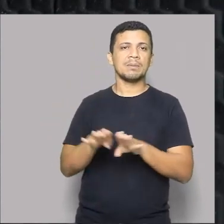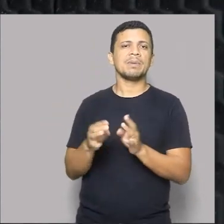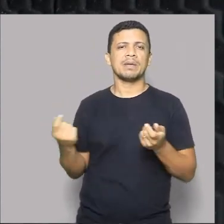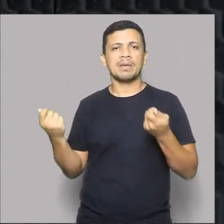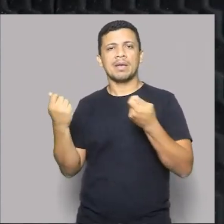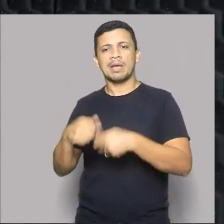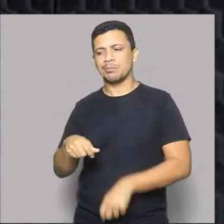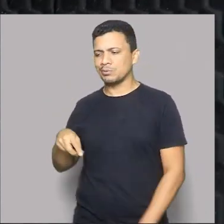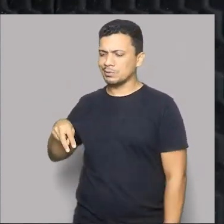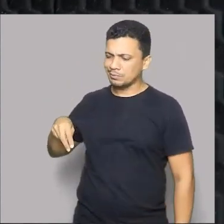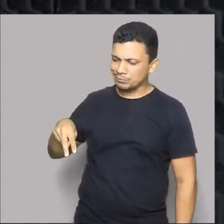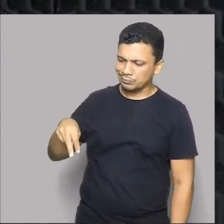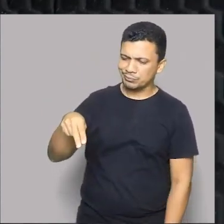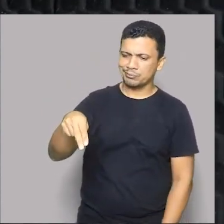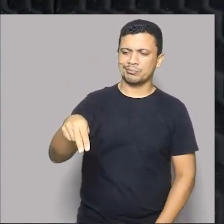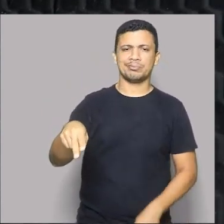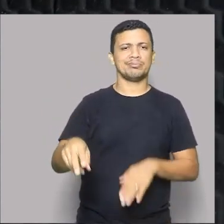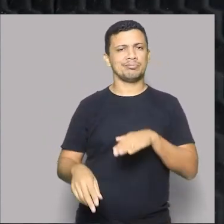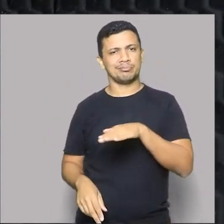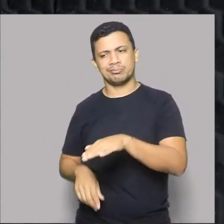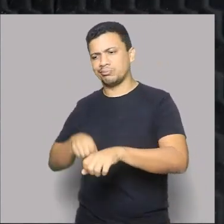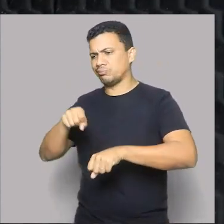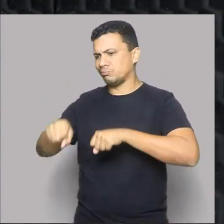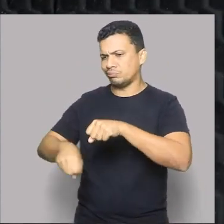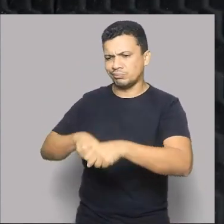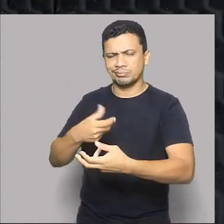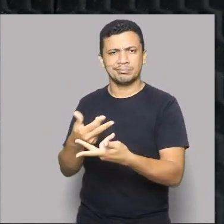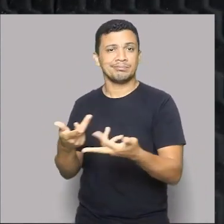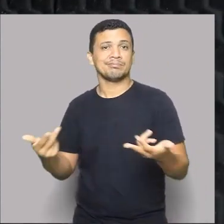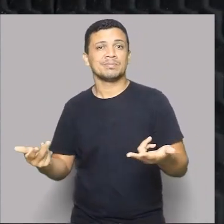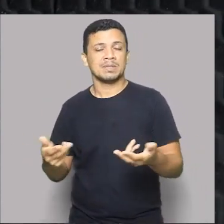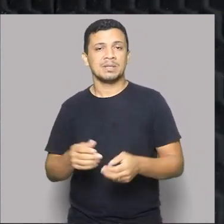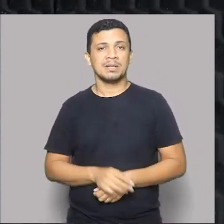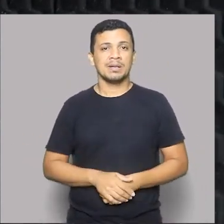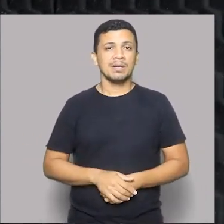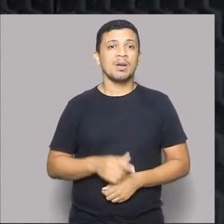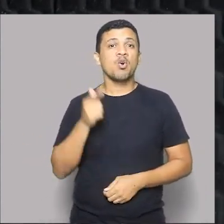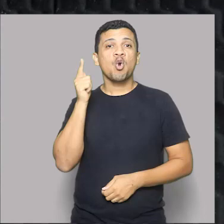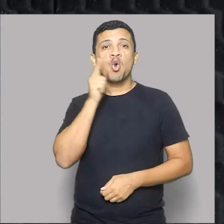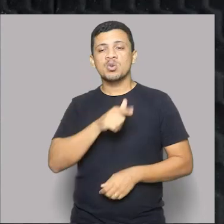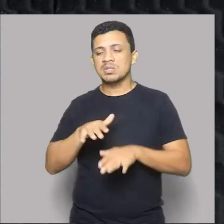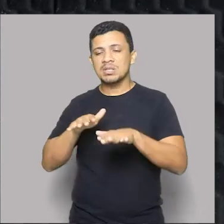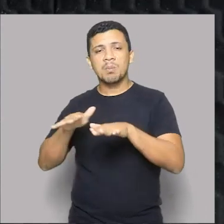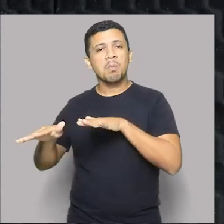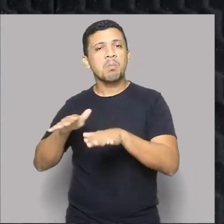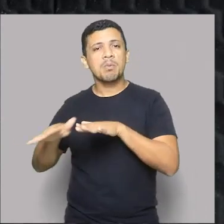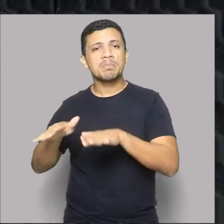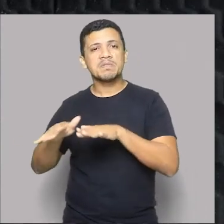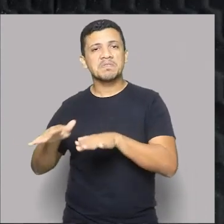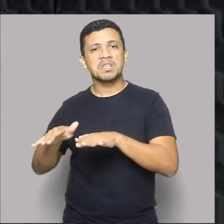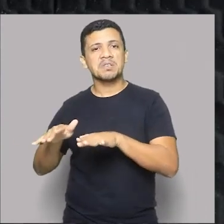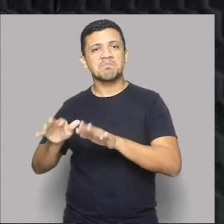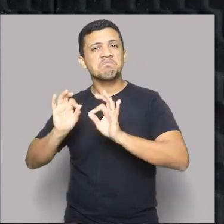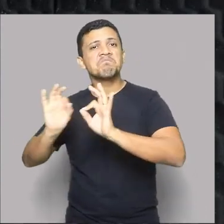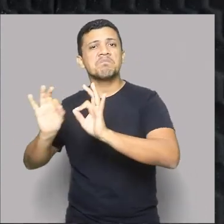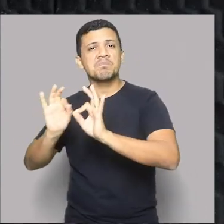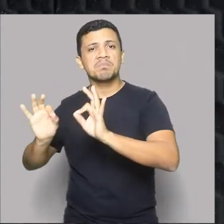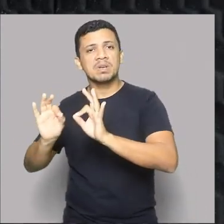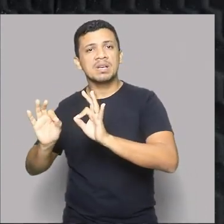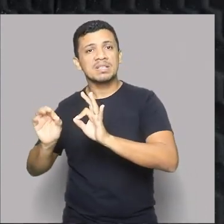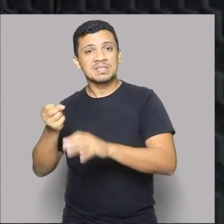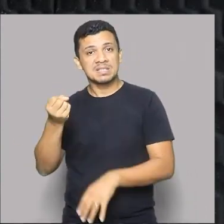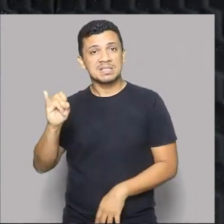deslocamento. Faz sentido para vocês que eu só vou ter uma mobilidade efetiva se a minha infraestrutura